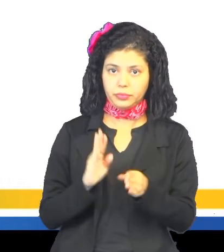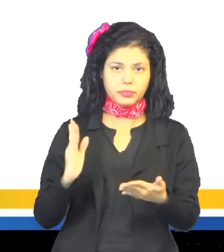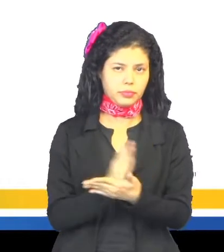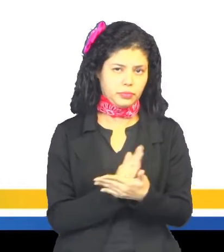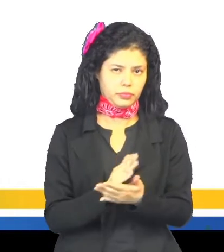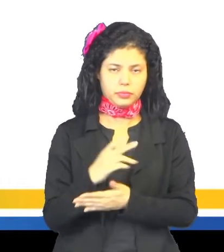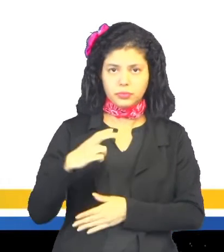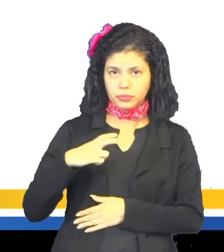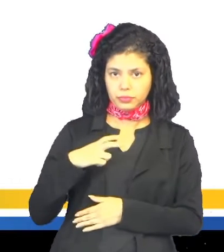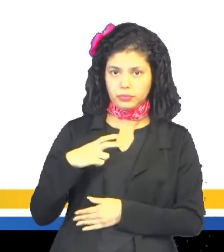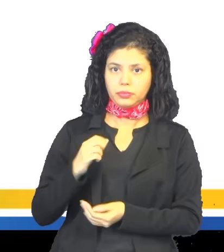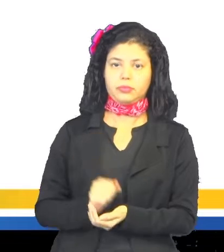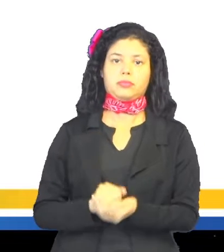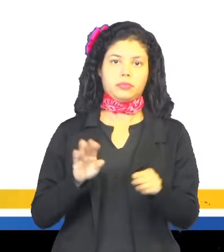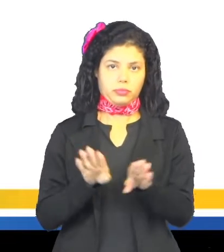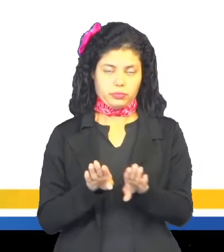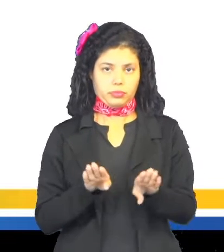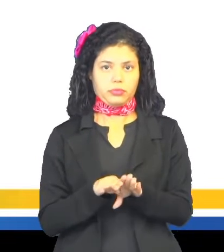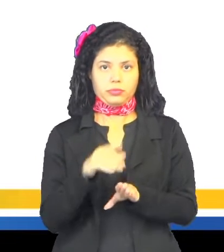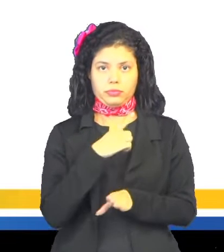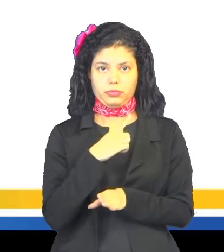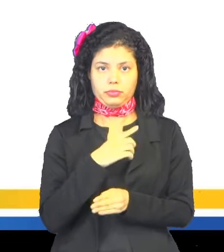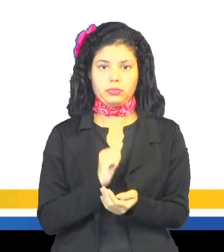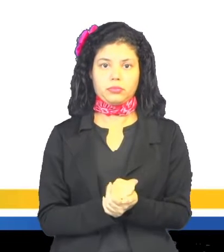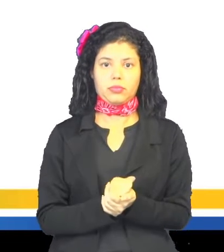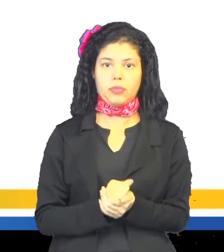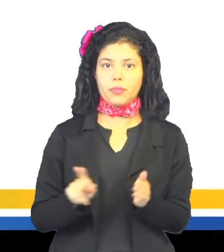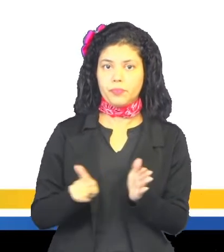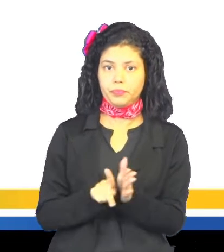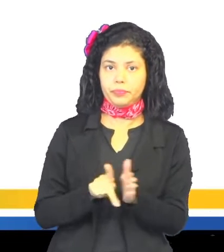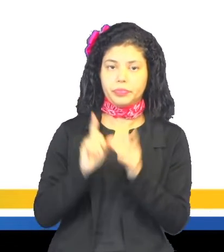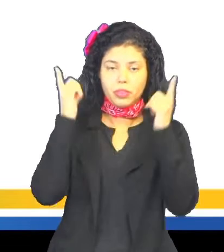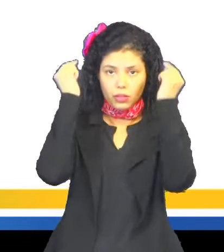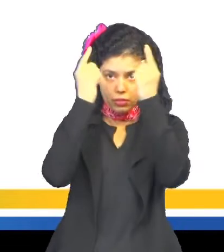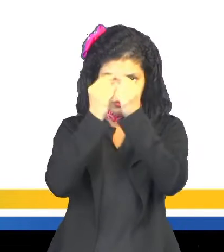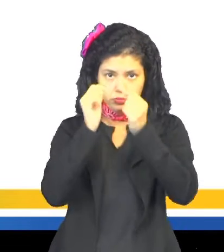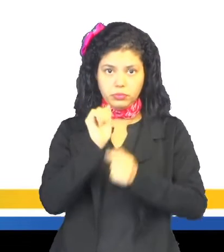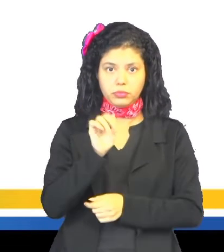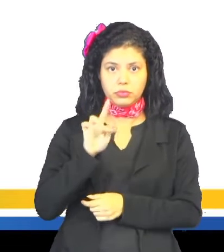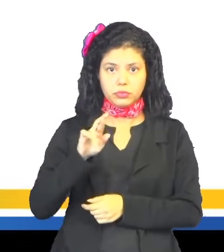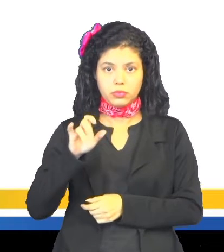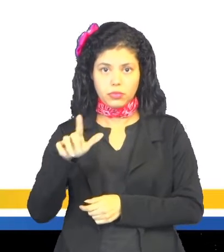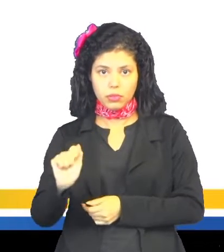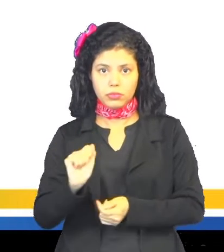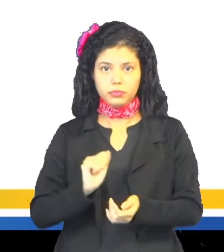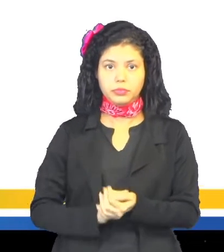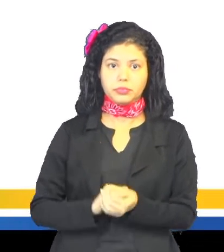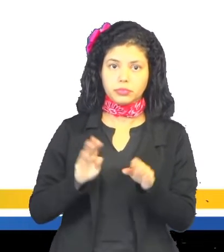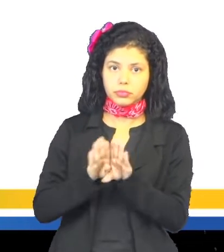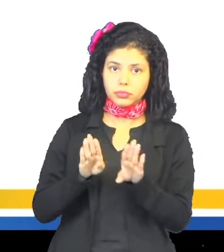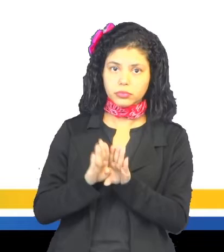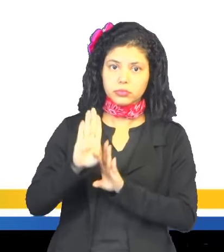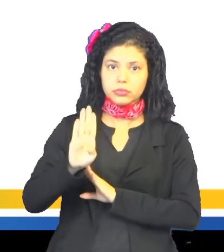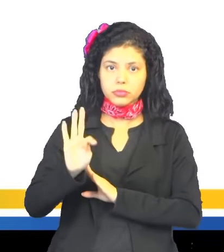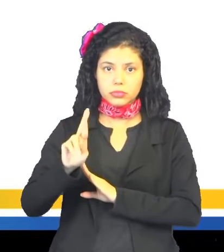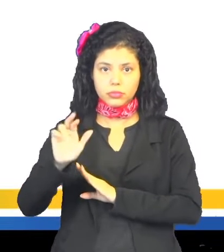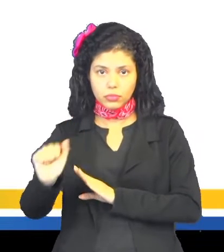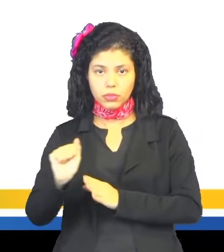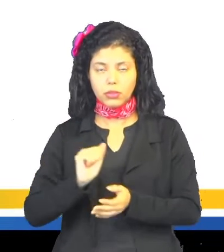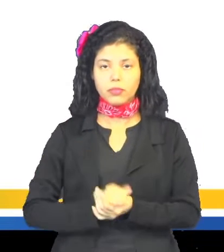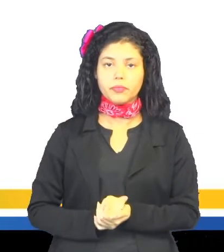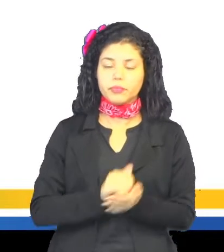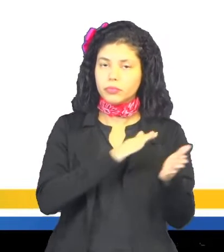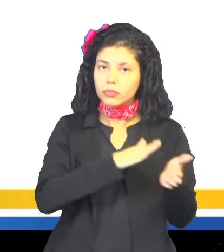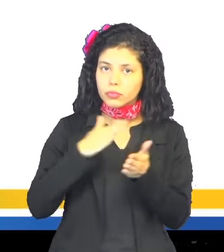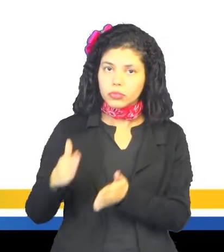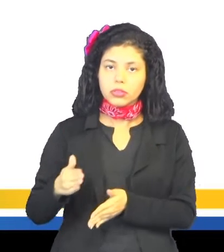algumas particularidades que também é descendo do grego ali que é o alfa e o Beta né é justamente também um